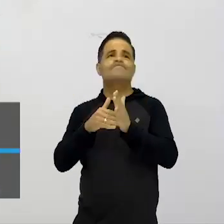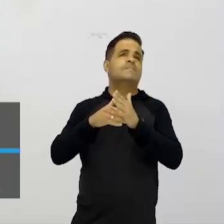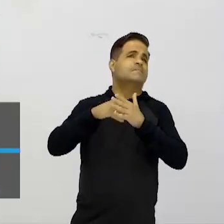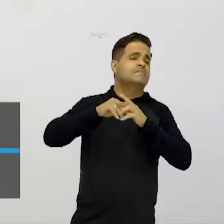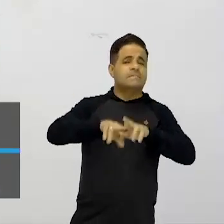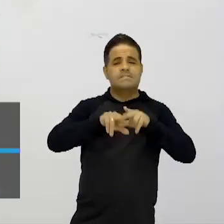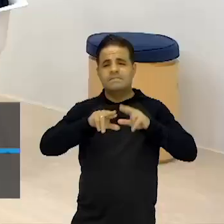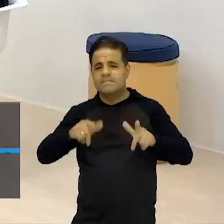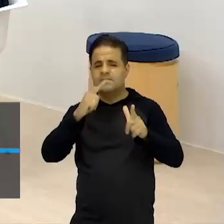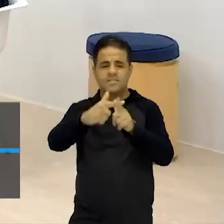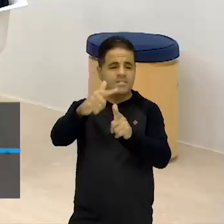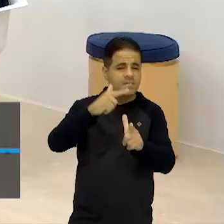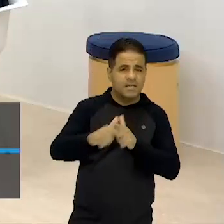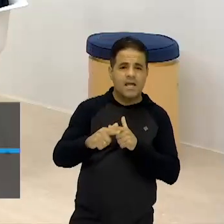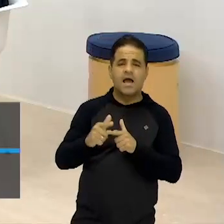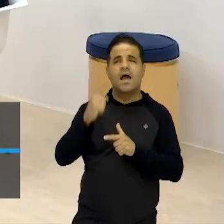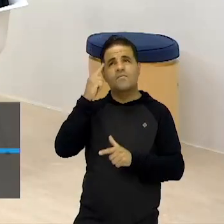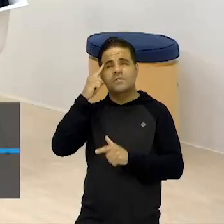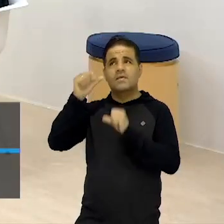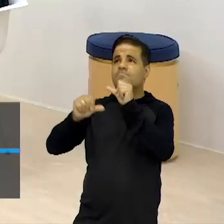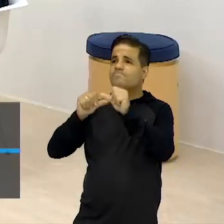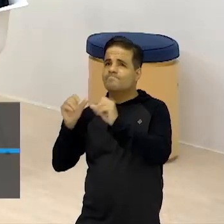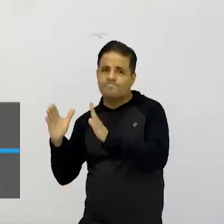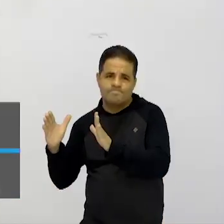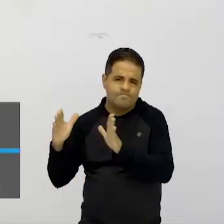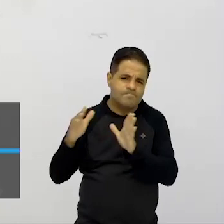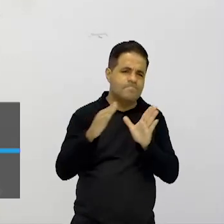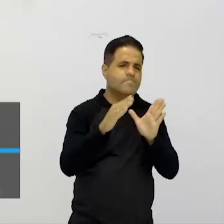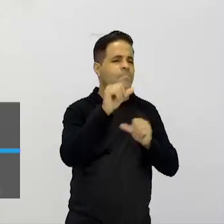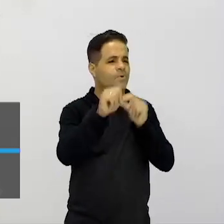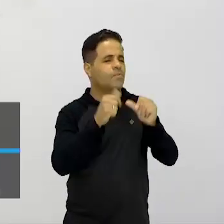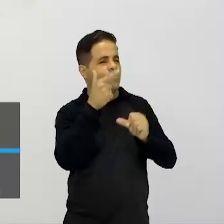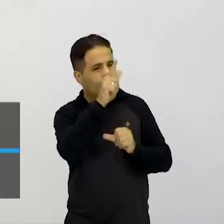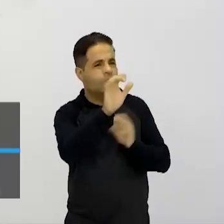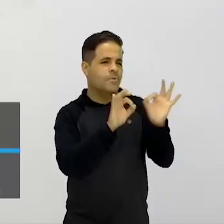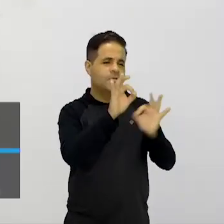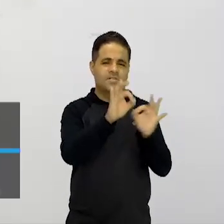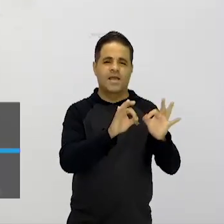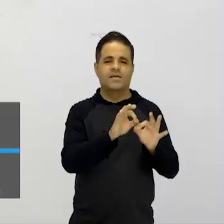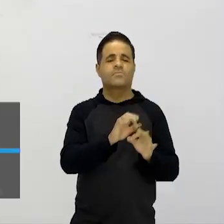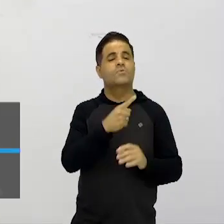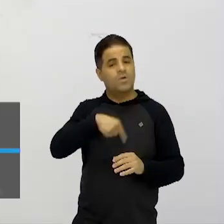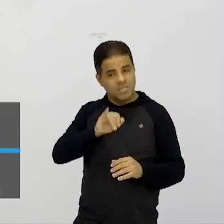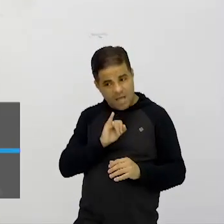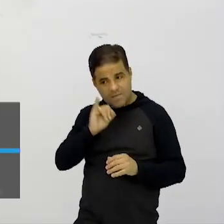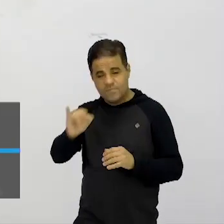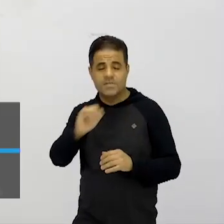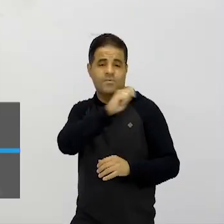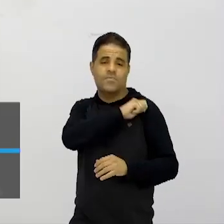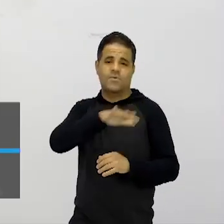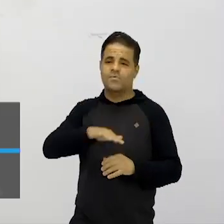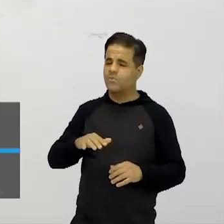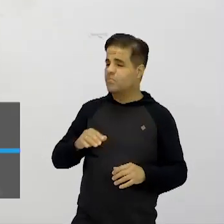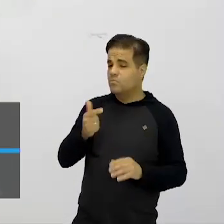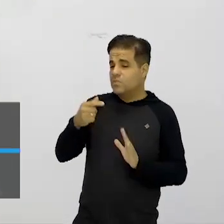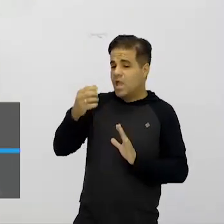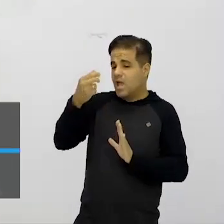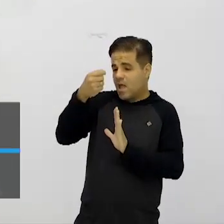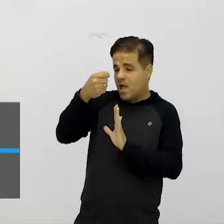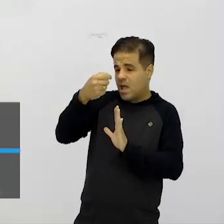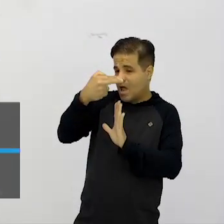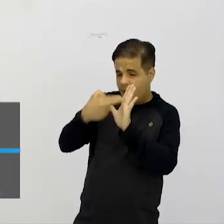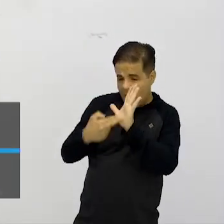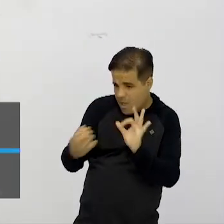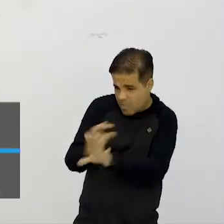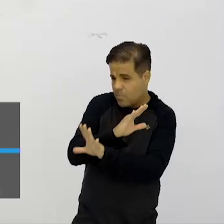né, adversidades e você construiu um outro projeto. E é o que a gente fala para o nosso aluno, né? Não tem receita pronta